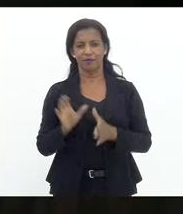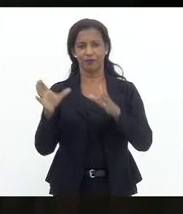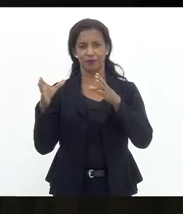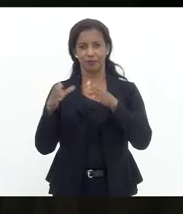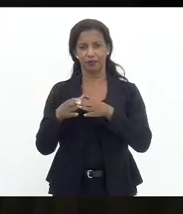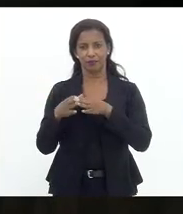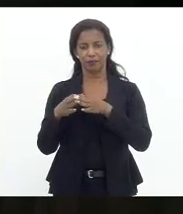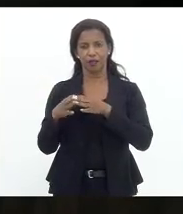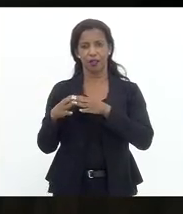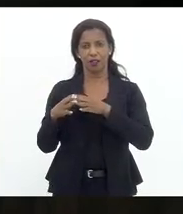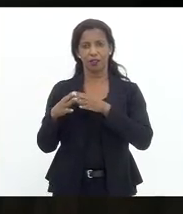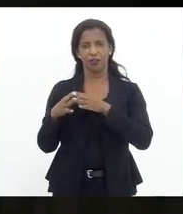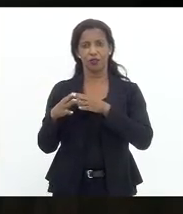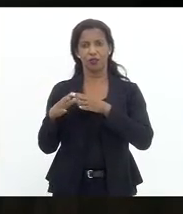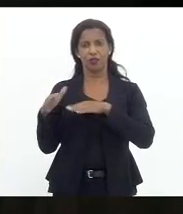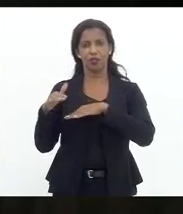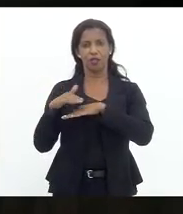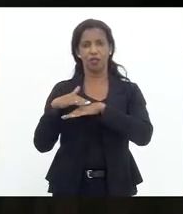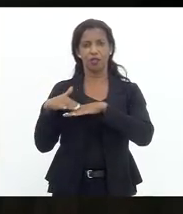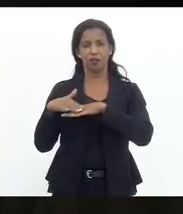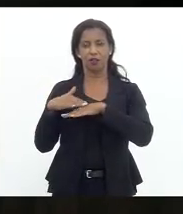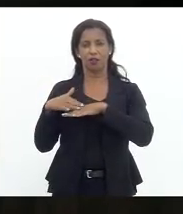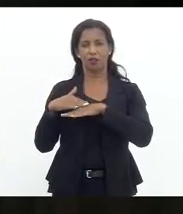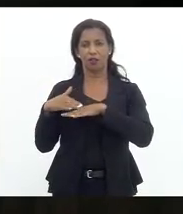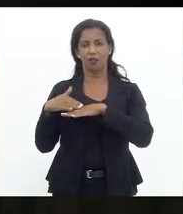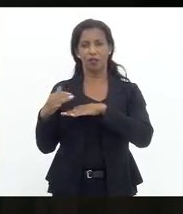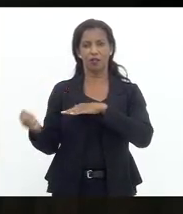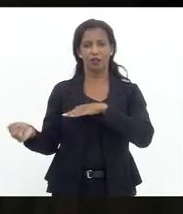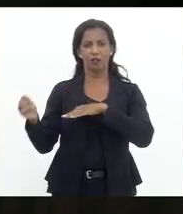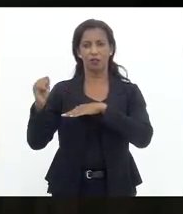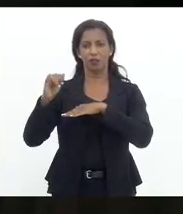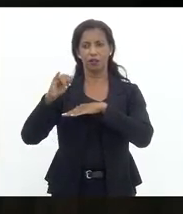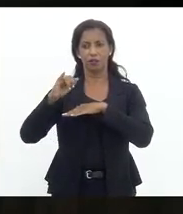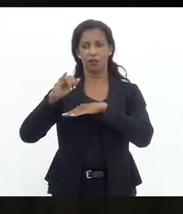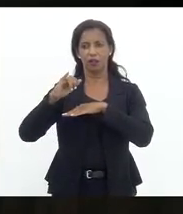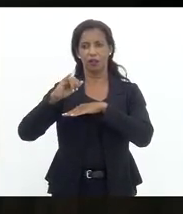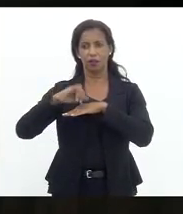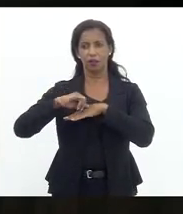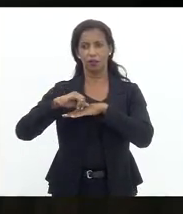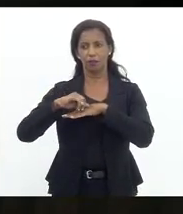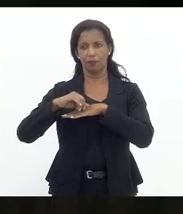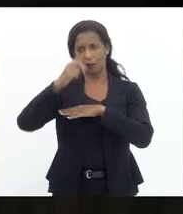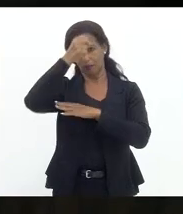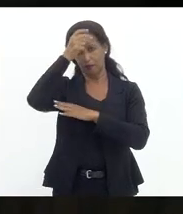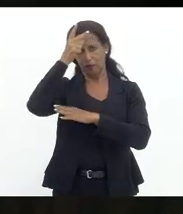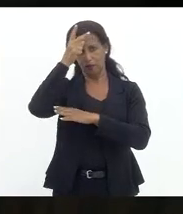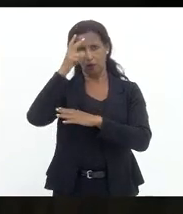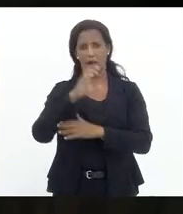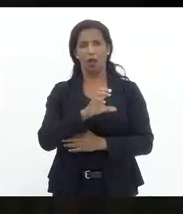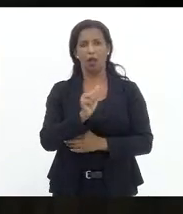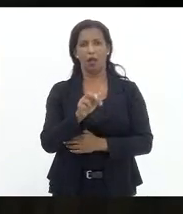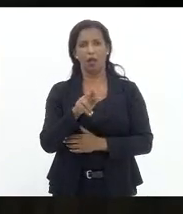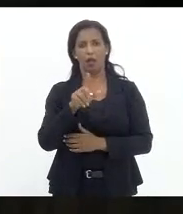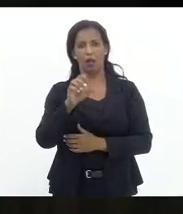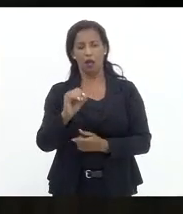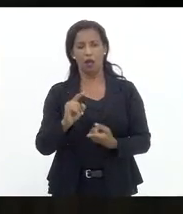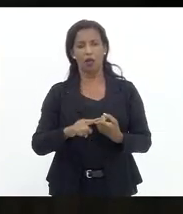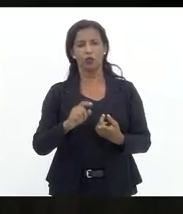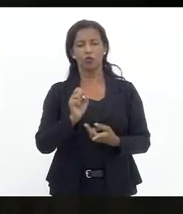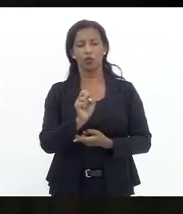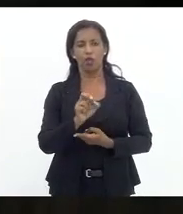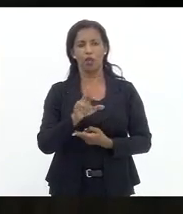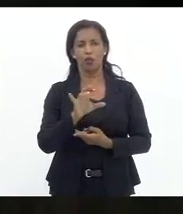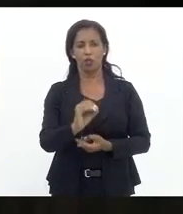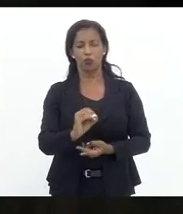de Assuntos Municipais, deputado Carlos Macedo. Deputado Carlos Macedo. Deputado Eurico Júnior.